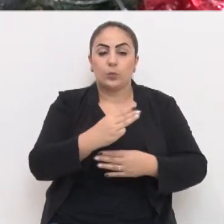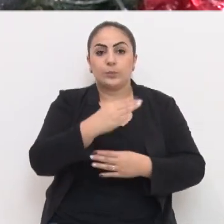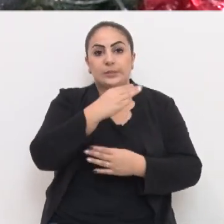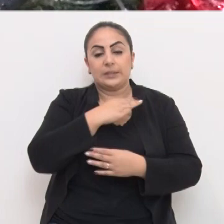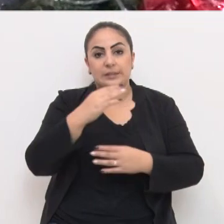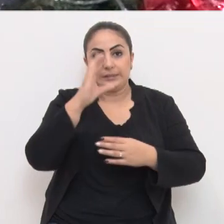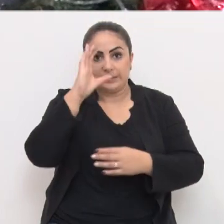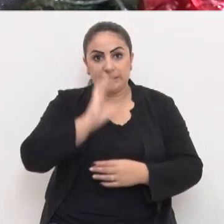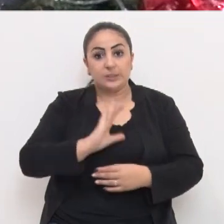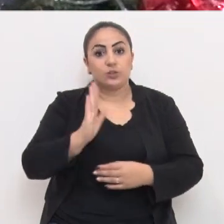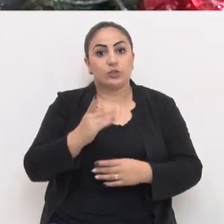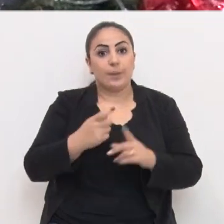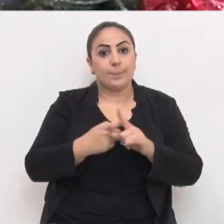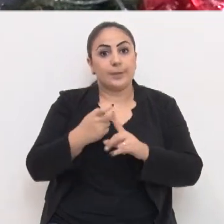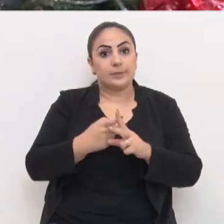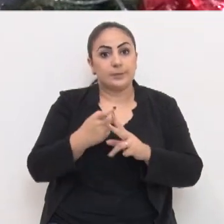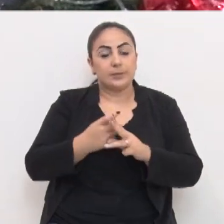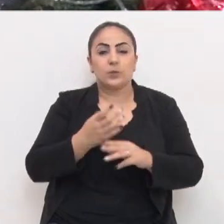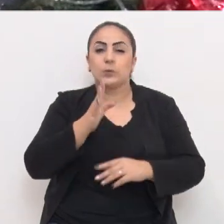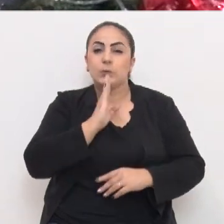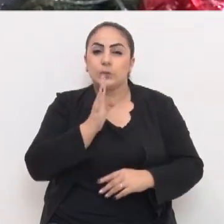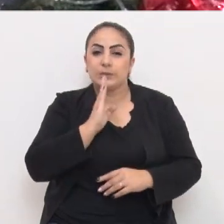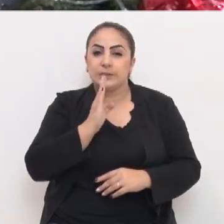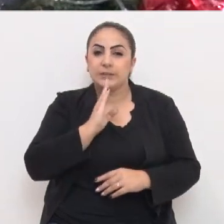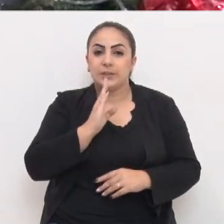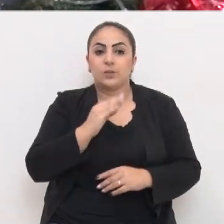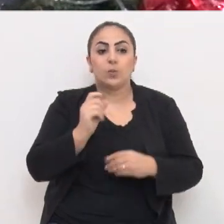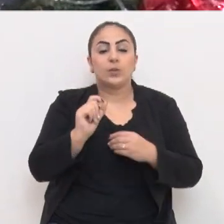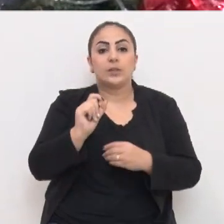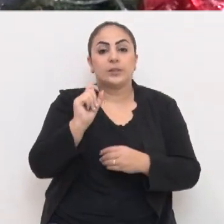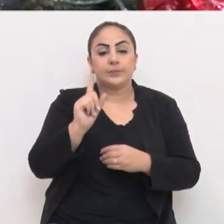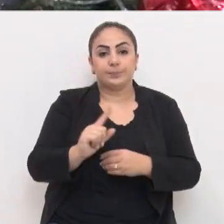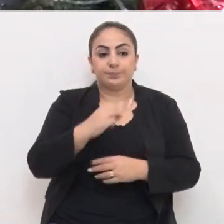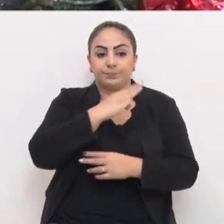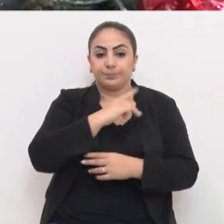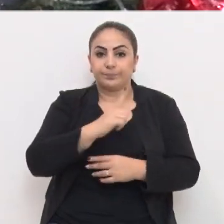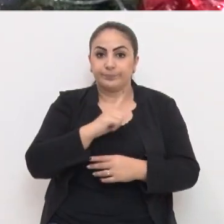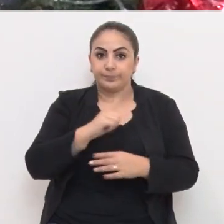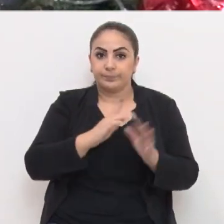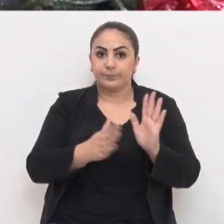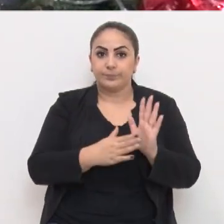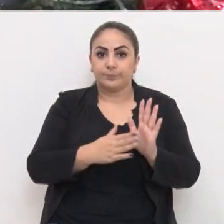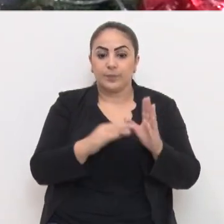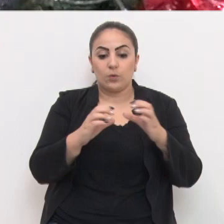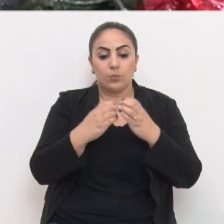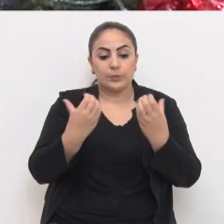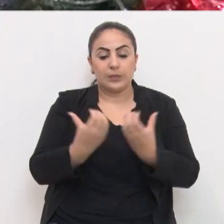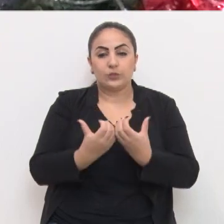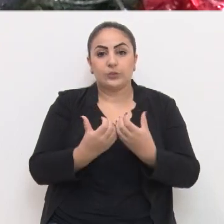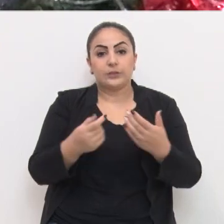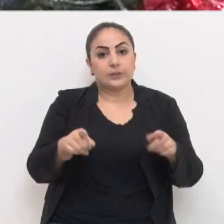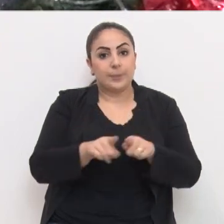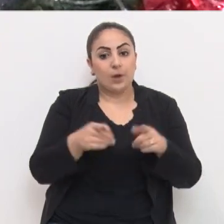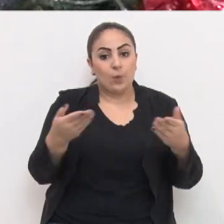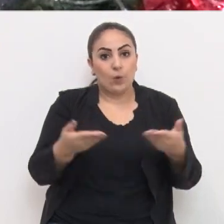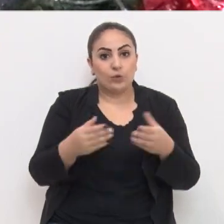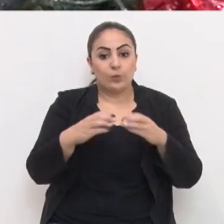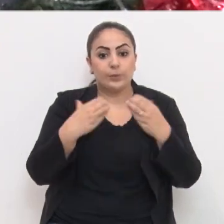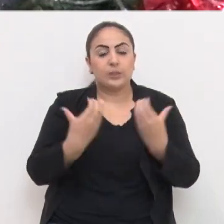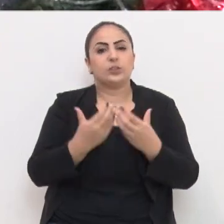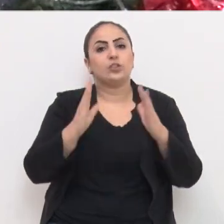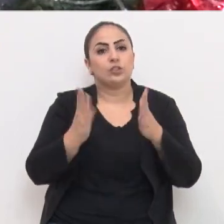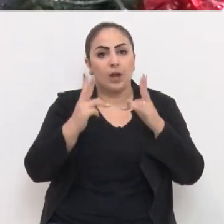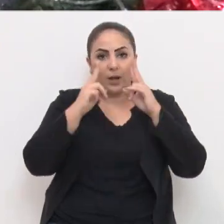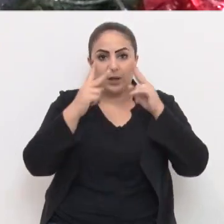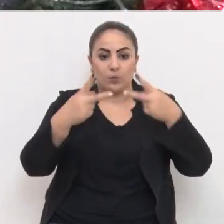Ministério da Cidadania, já há alguns meses, conhecendo, né, o que o Ministério tem para oferecer para as comunidades. Hoje as comunidades